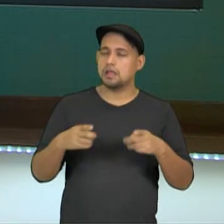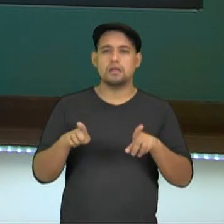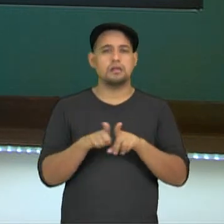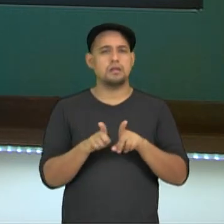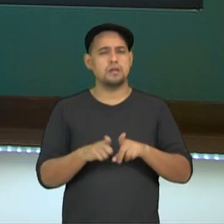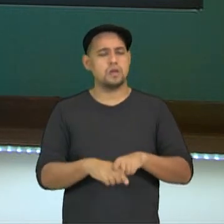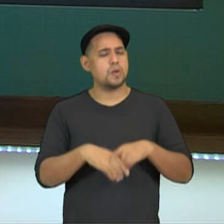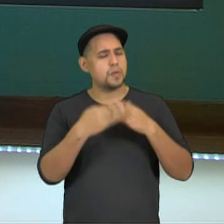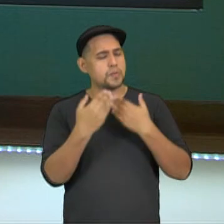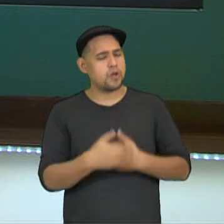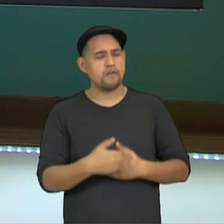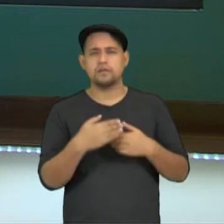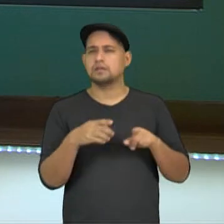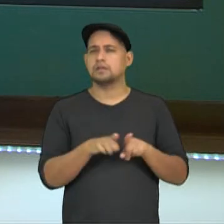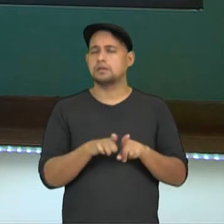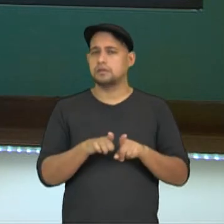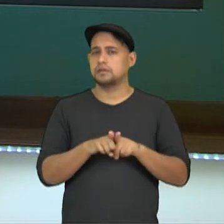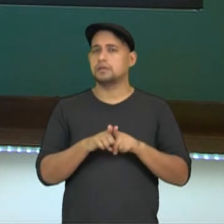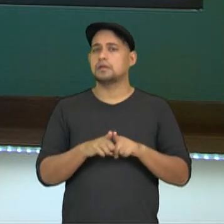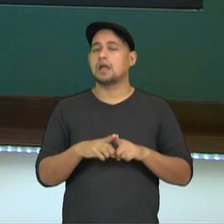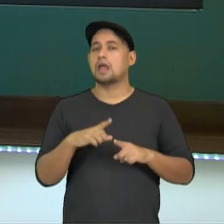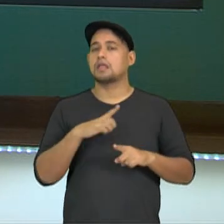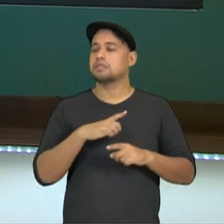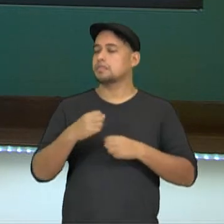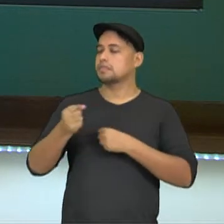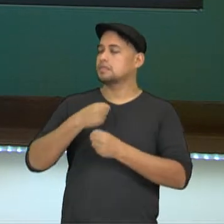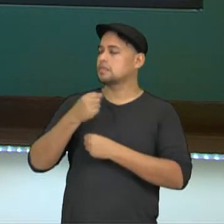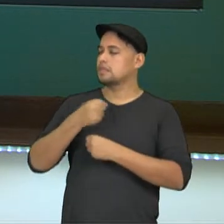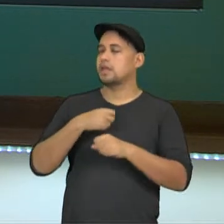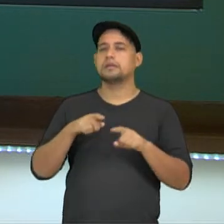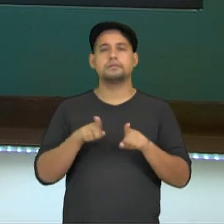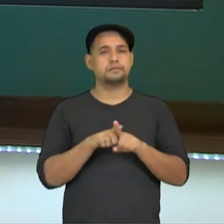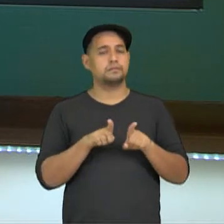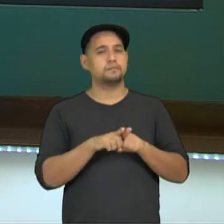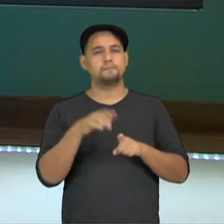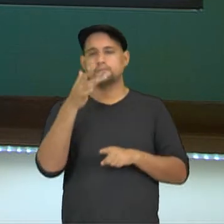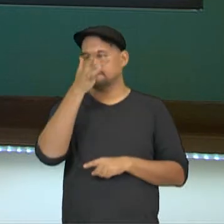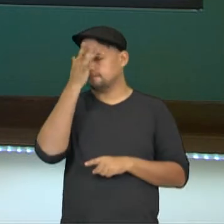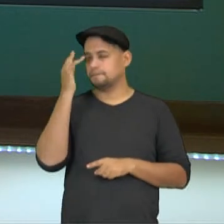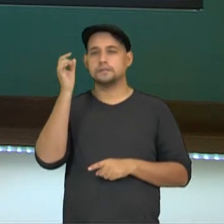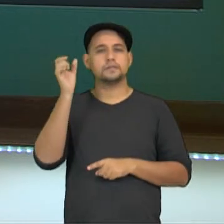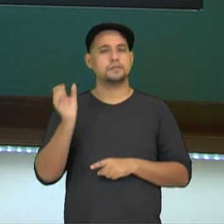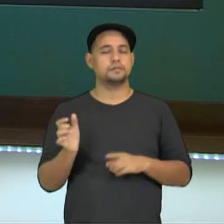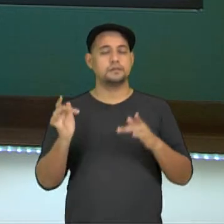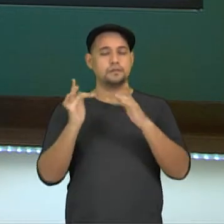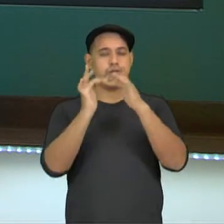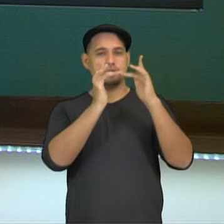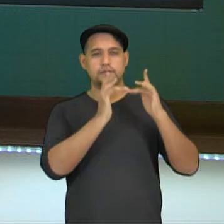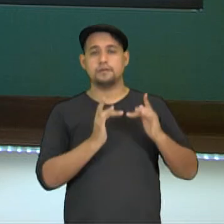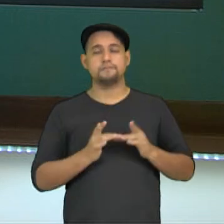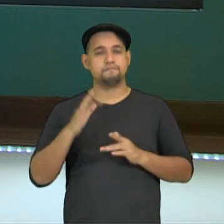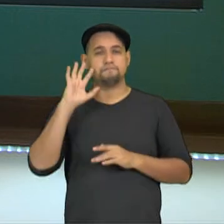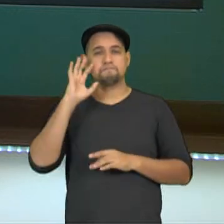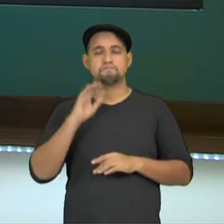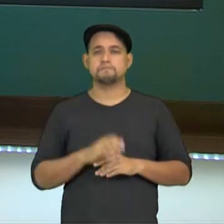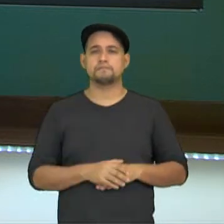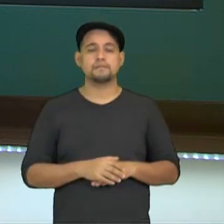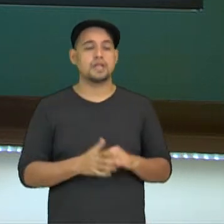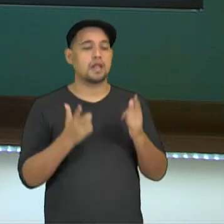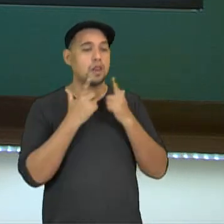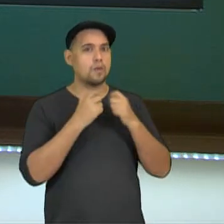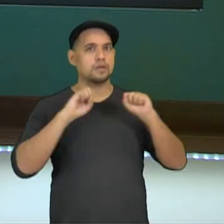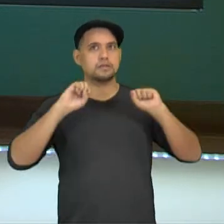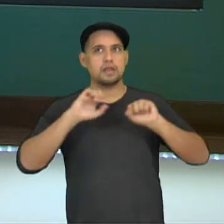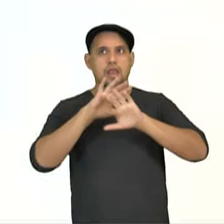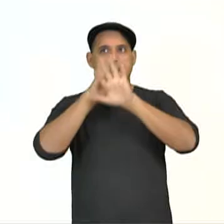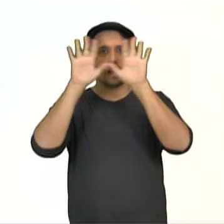fatos, comprovações, até entrevista, entrevistas com pessoas ali relacionadas àquele fato. Linguagem